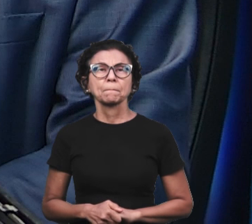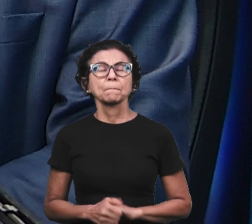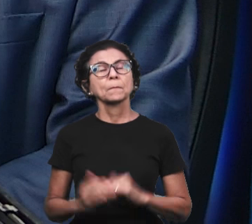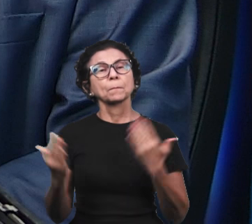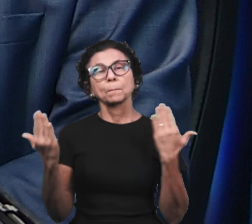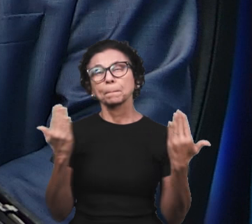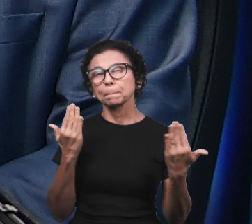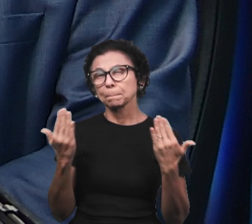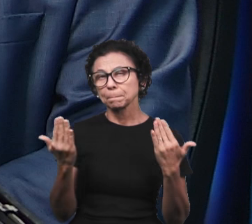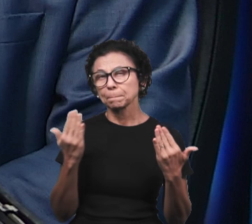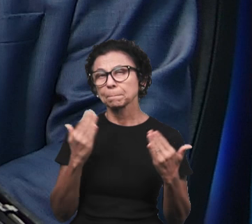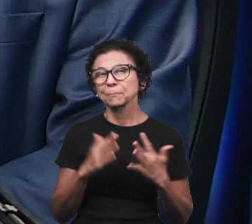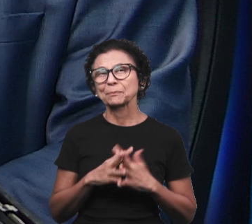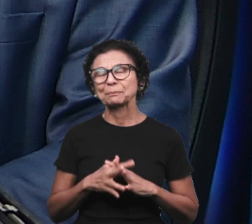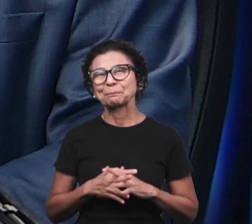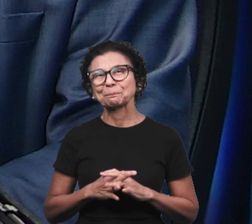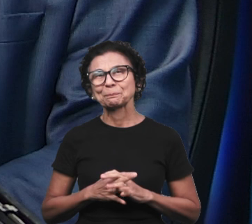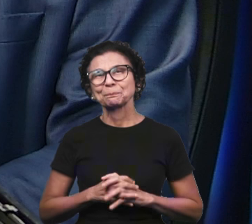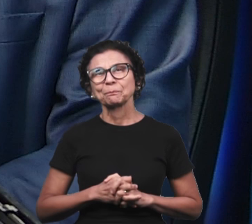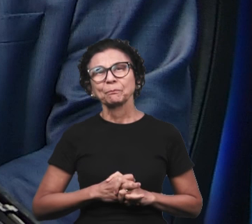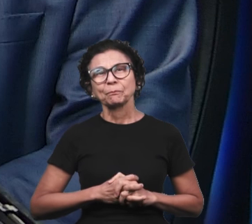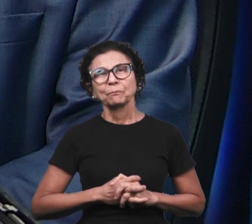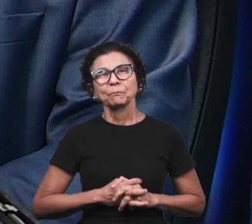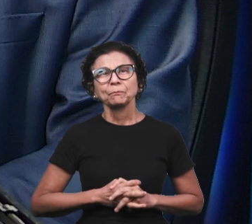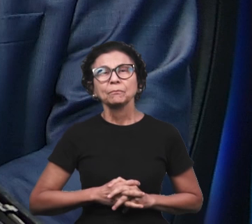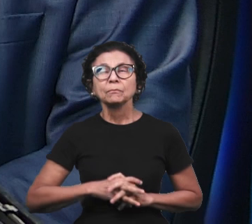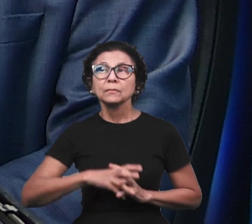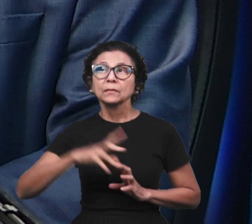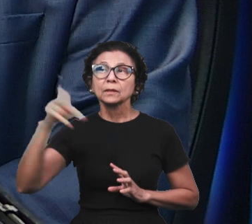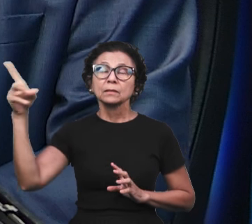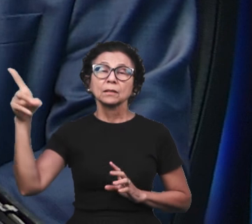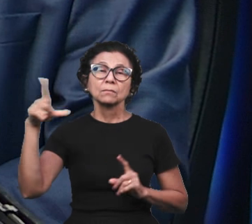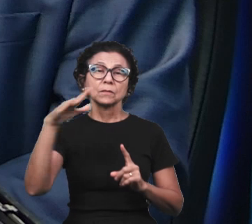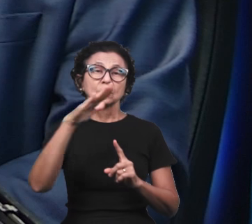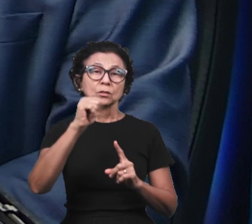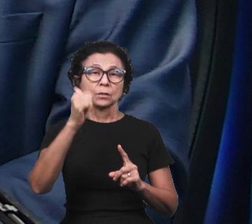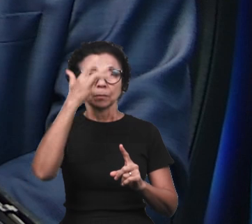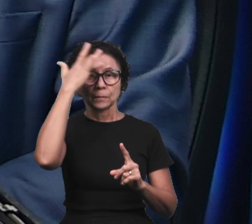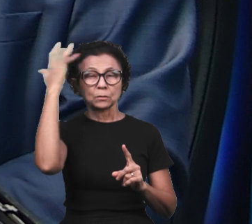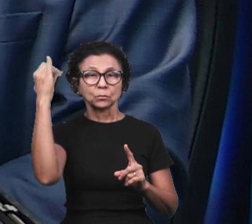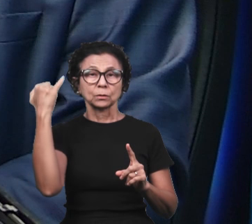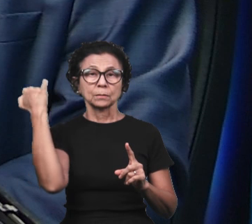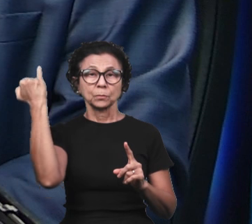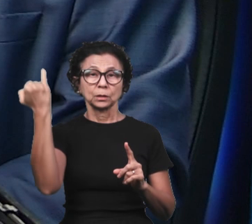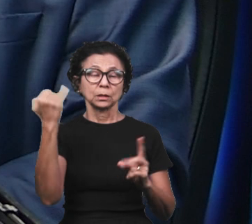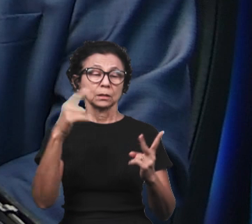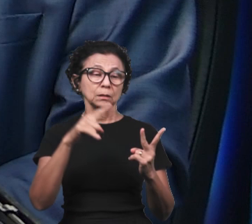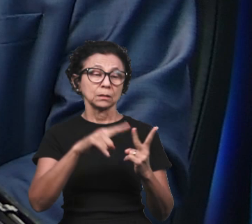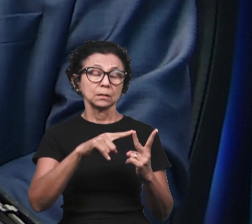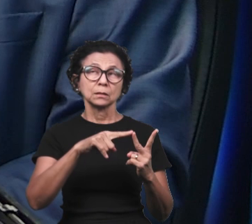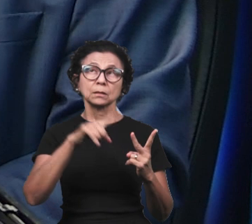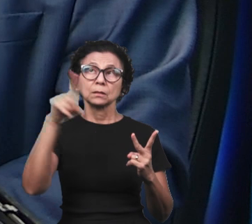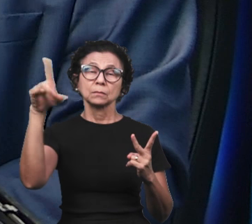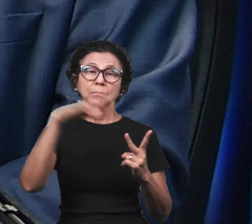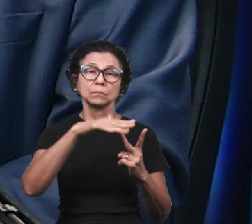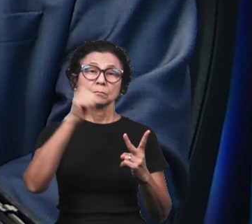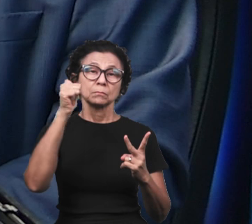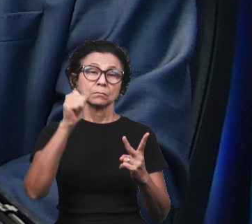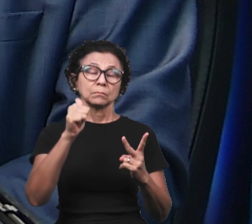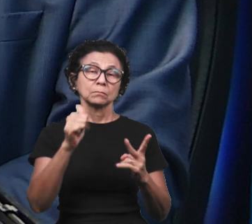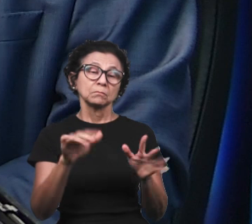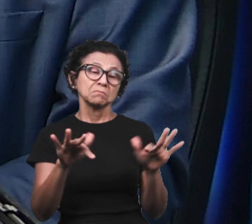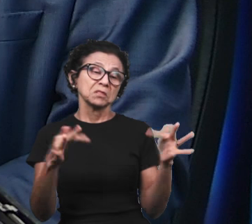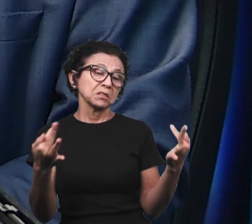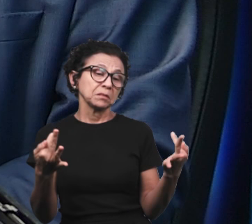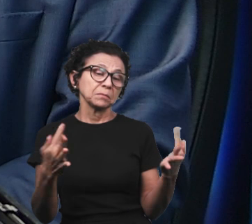Deus chama tanto pessoas importantes como pessoas simples, né? Os dois eram da mesma família, mas